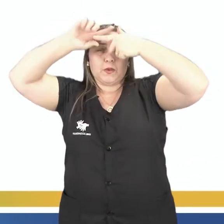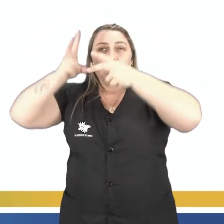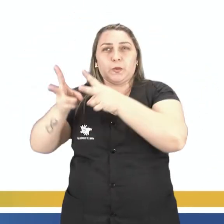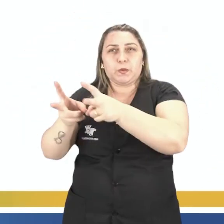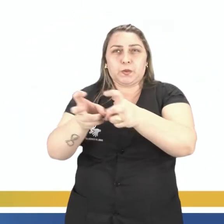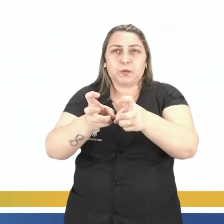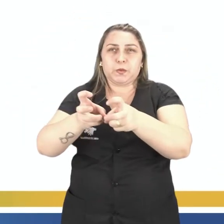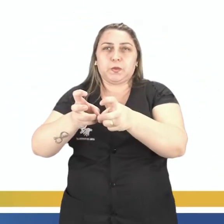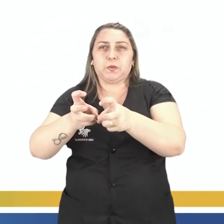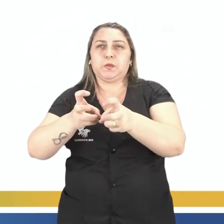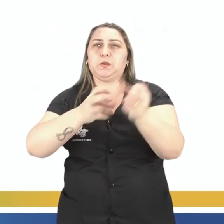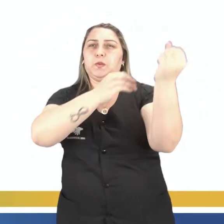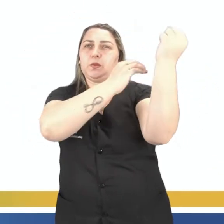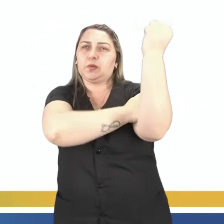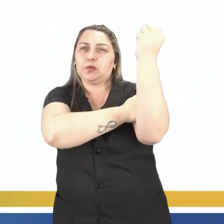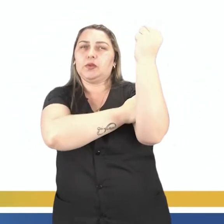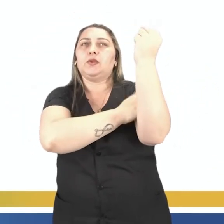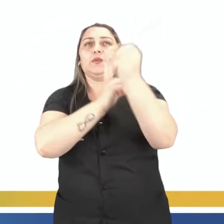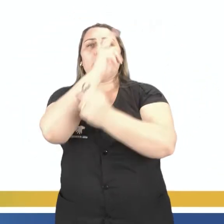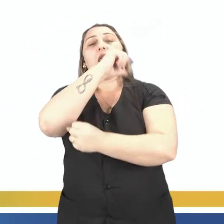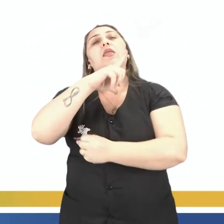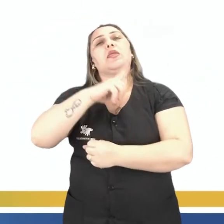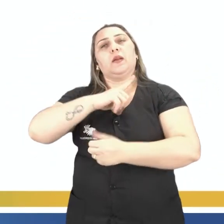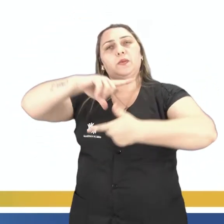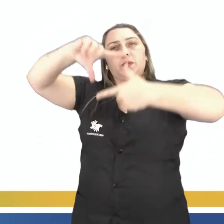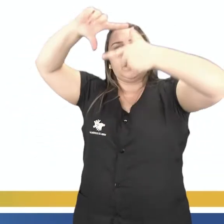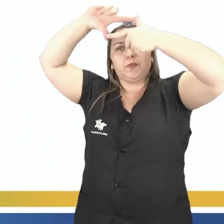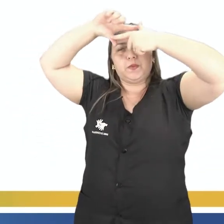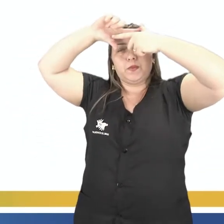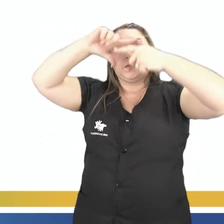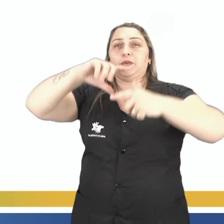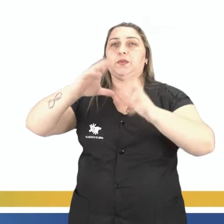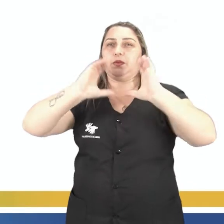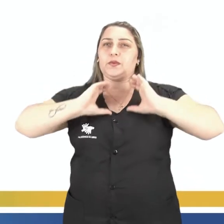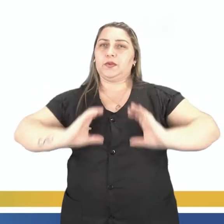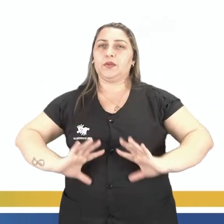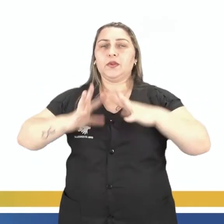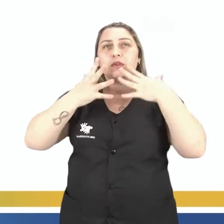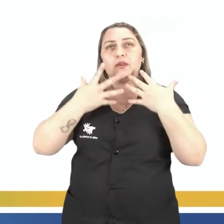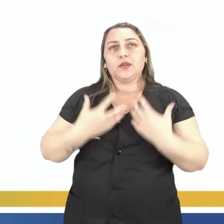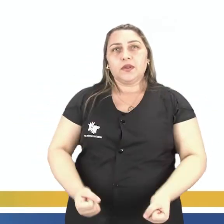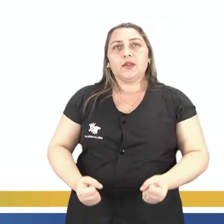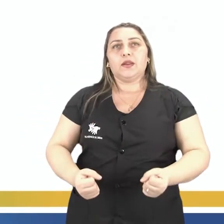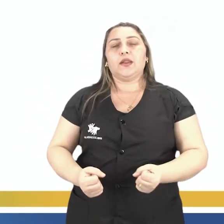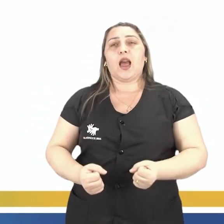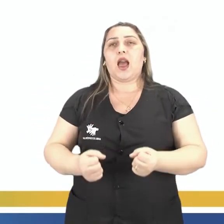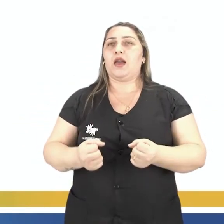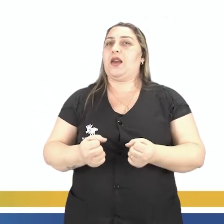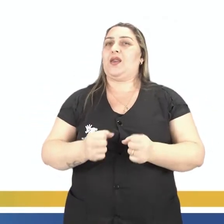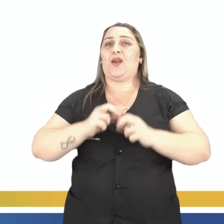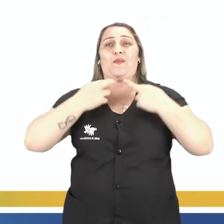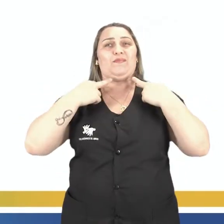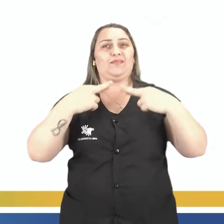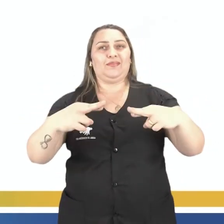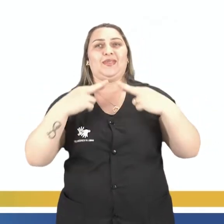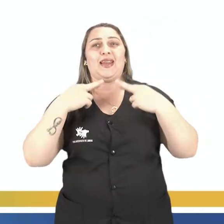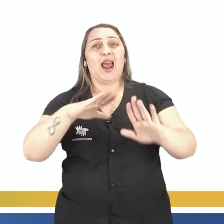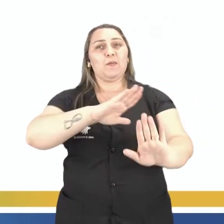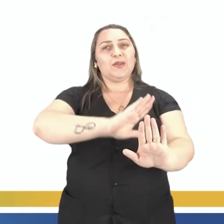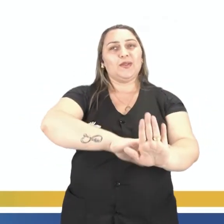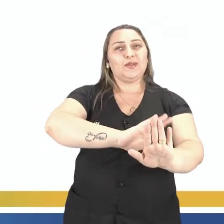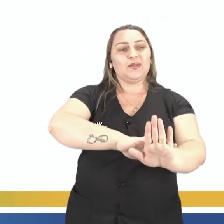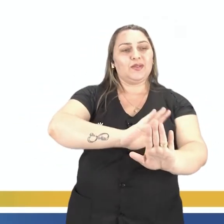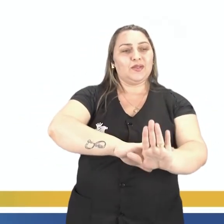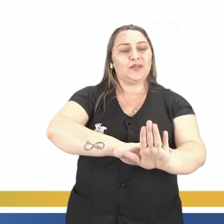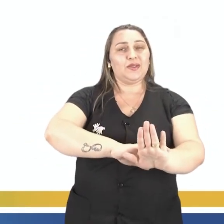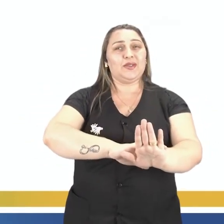que sim. Então, pela alienação, o cidadão aceita e não questiona as